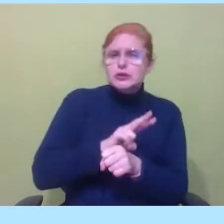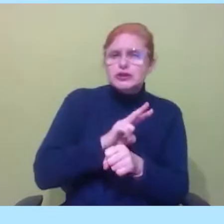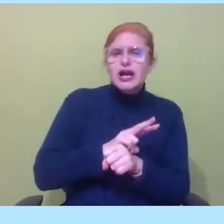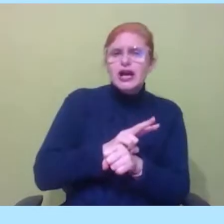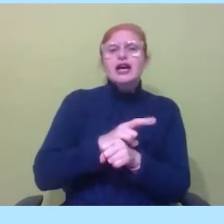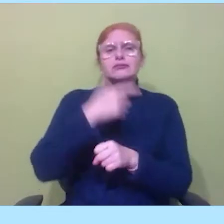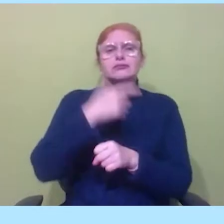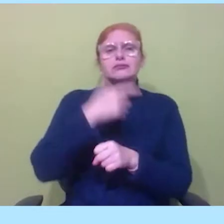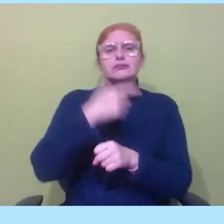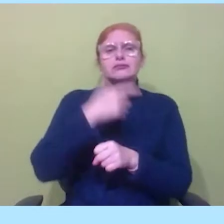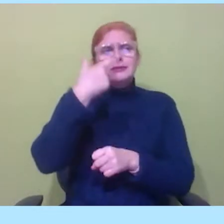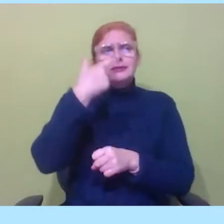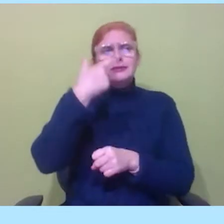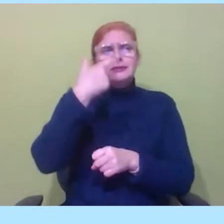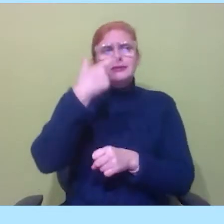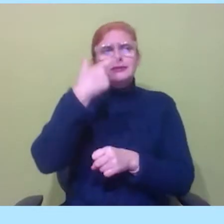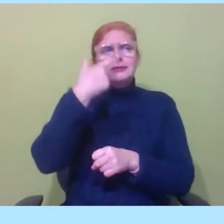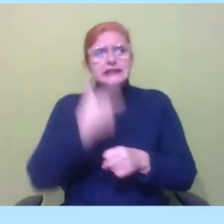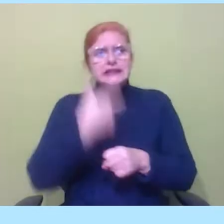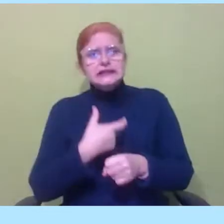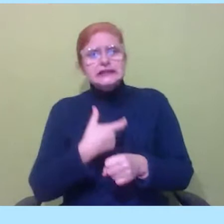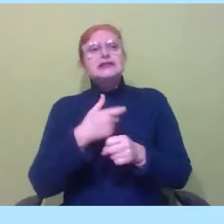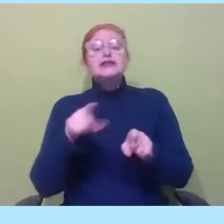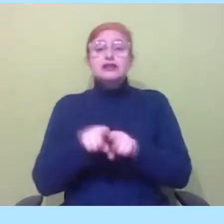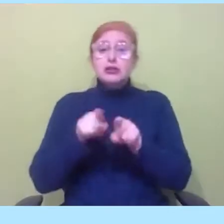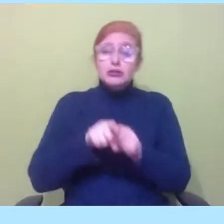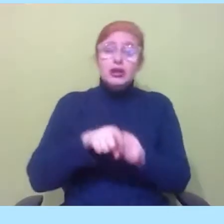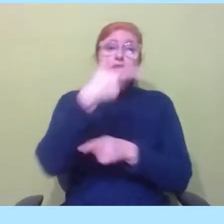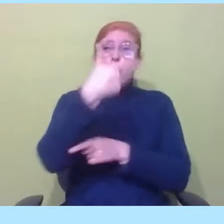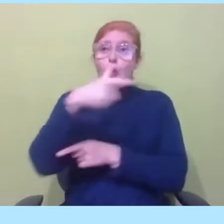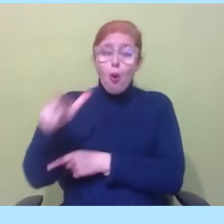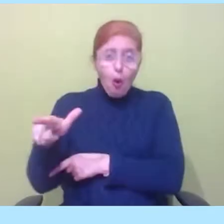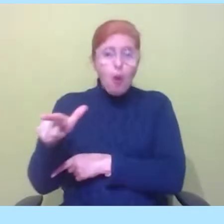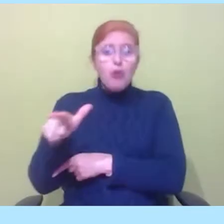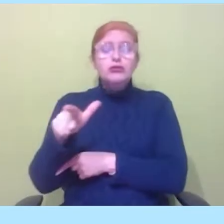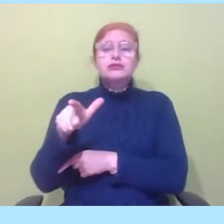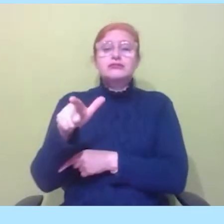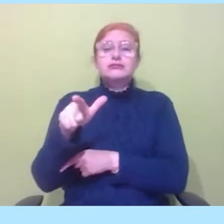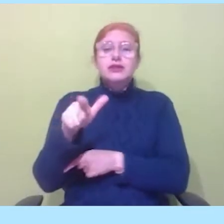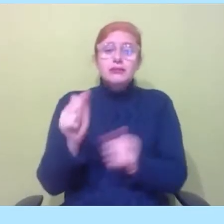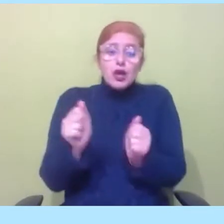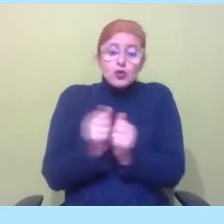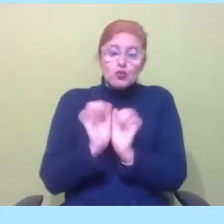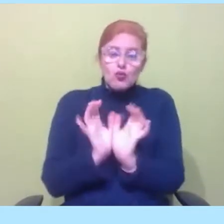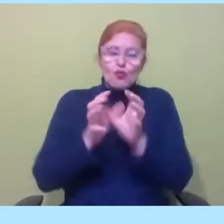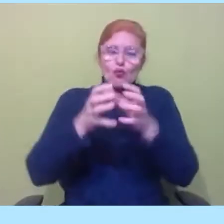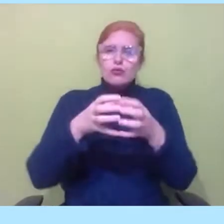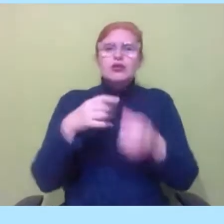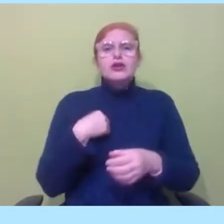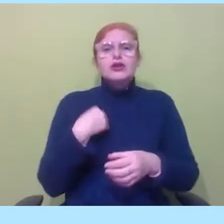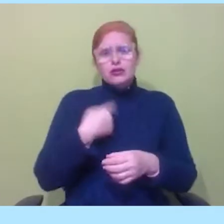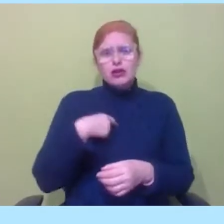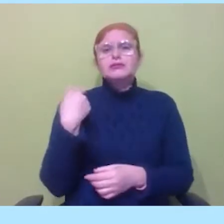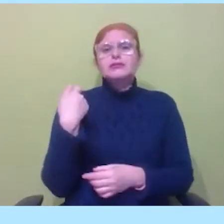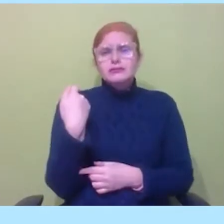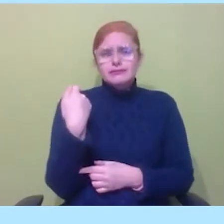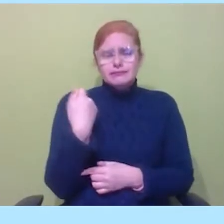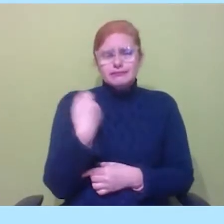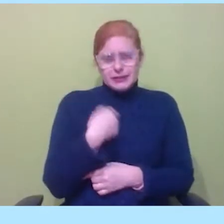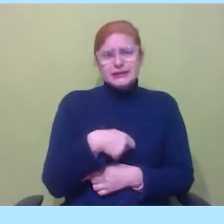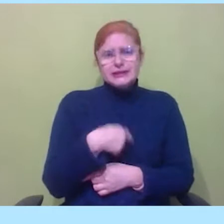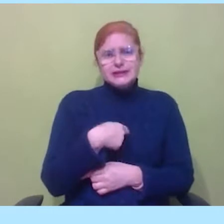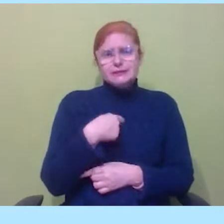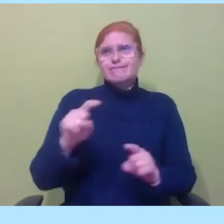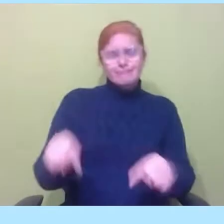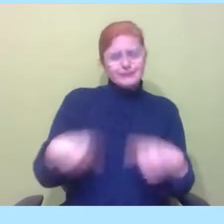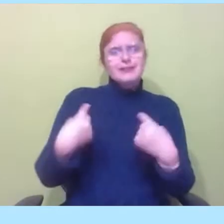as demais, para uma coletividade, eu acho que a gente precisa, acho que o nosso desafio é esse, sabe? É